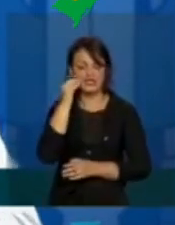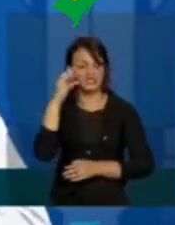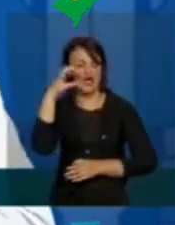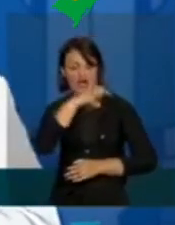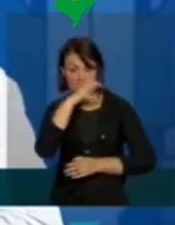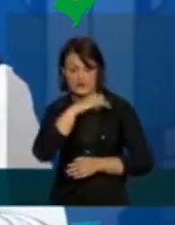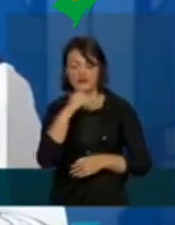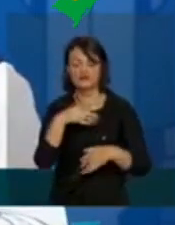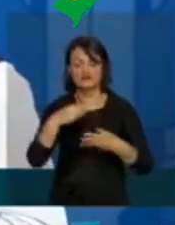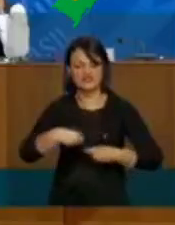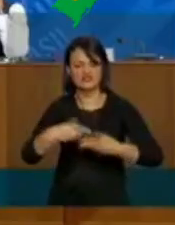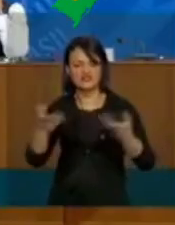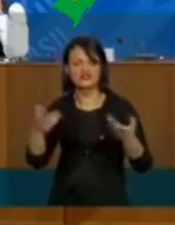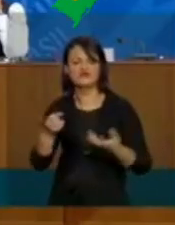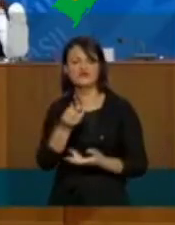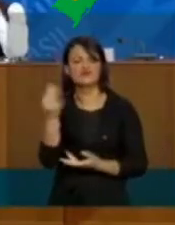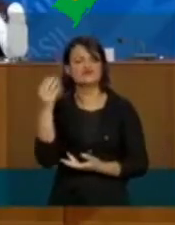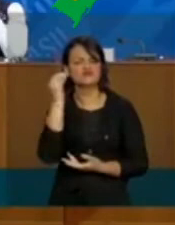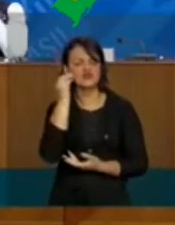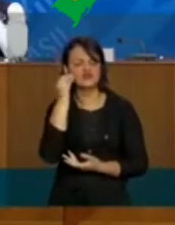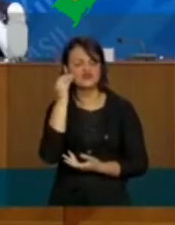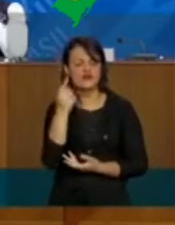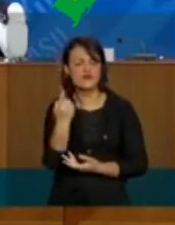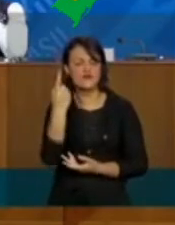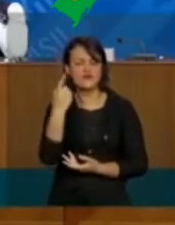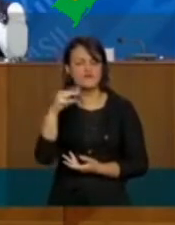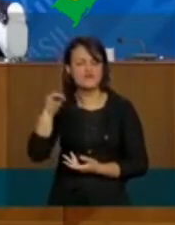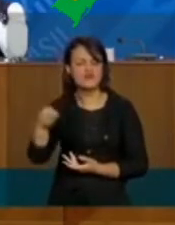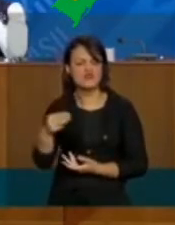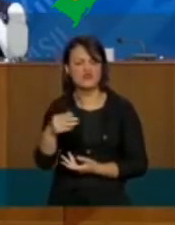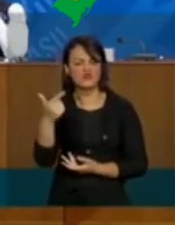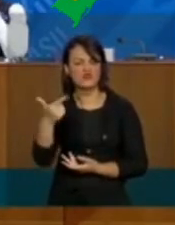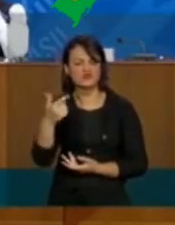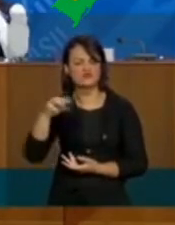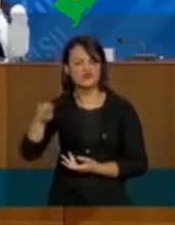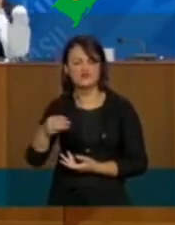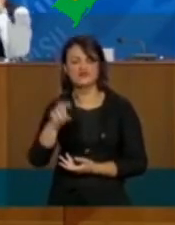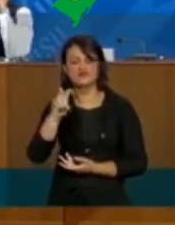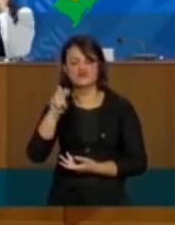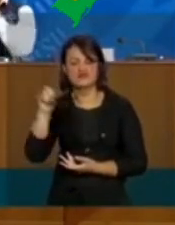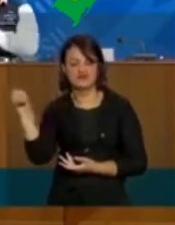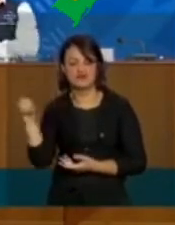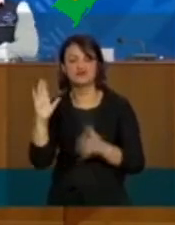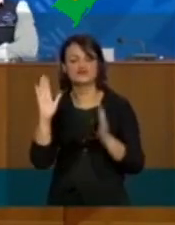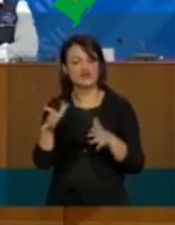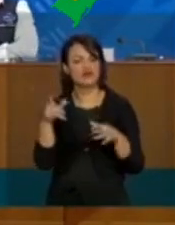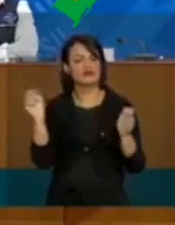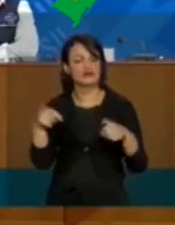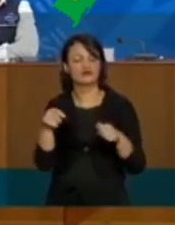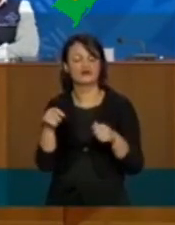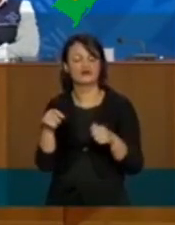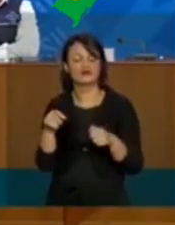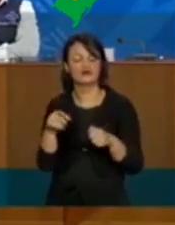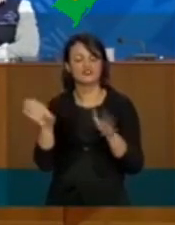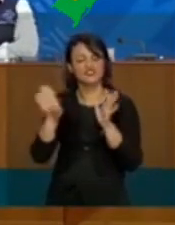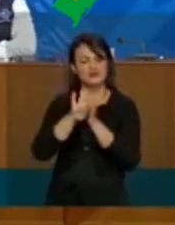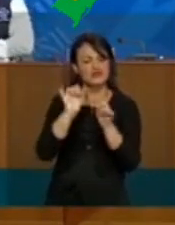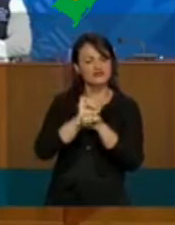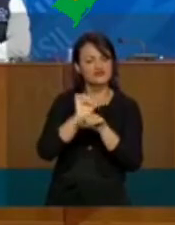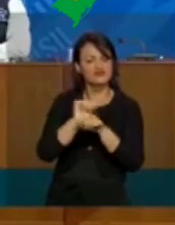rápidos, já entregamos quantos testes rápidos? 1 milhão, 2 milhões, 2 milhões e 500, ainda temos mais quantos por